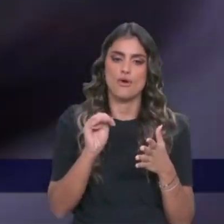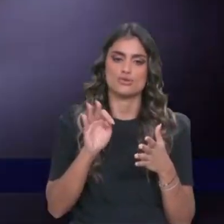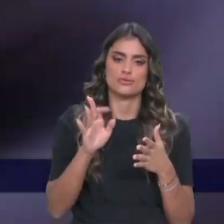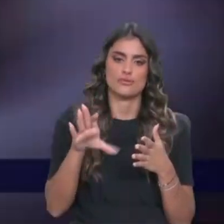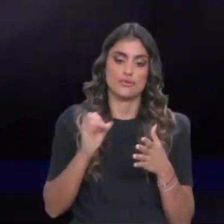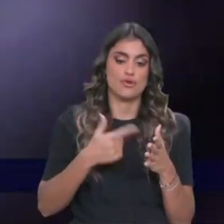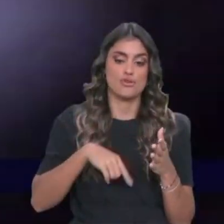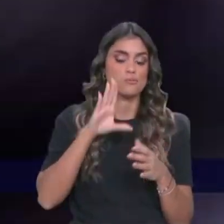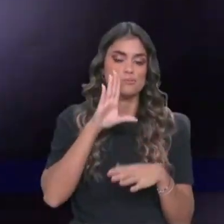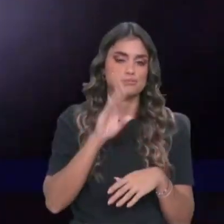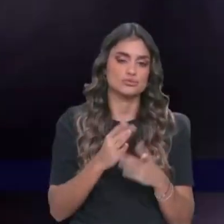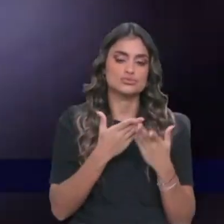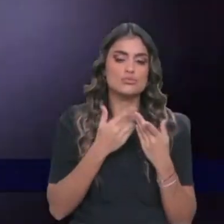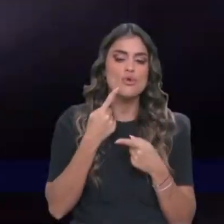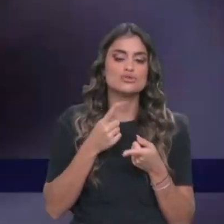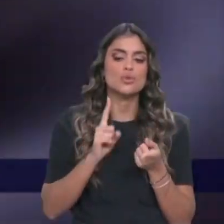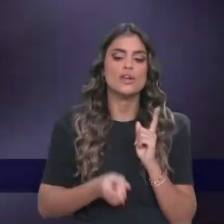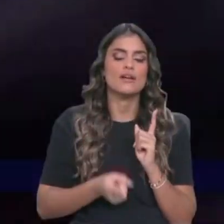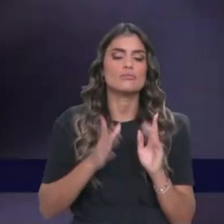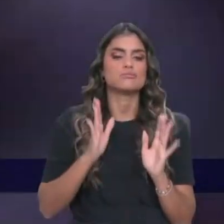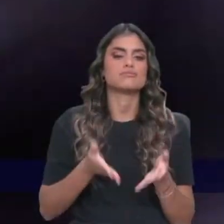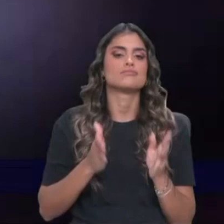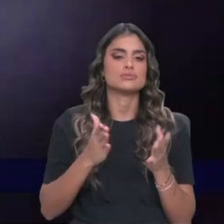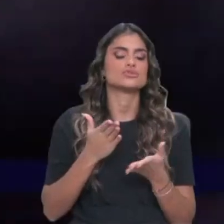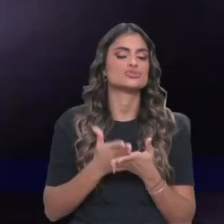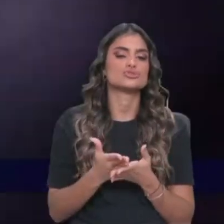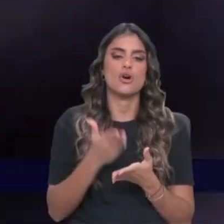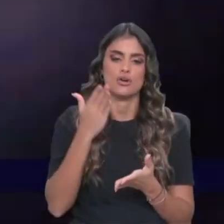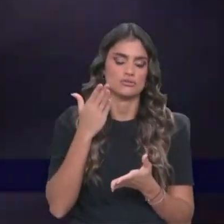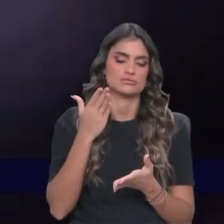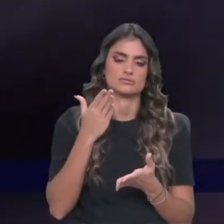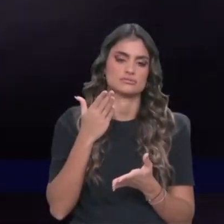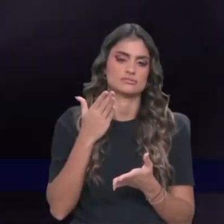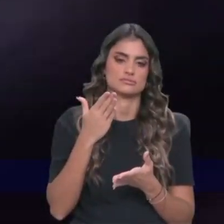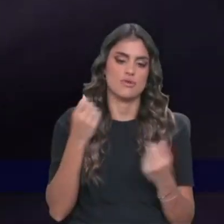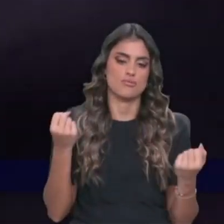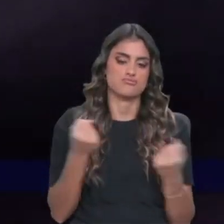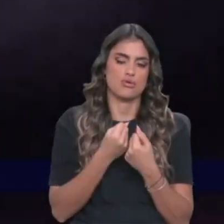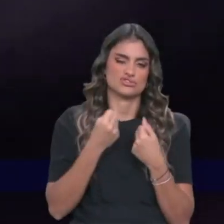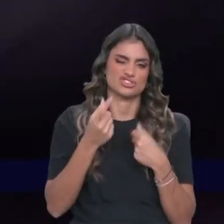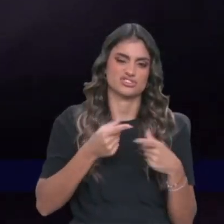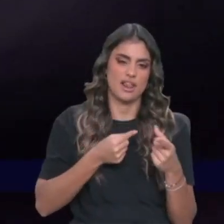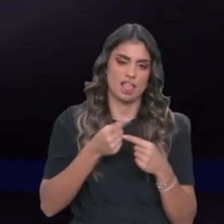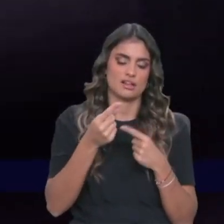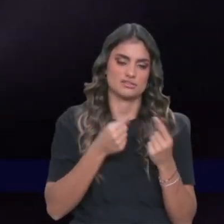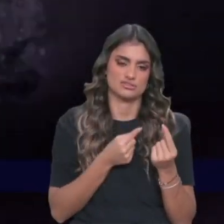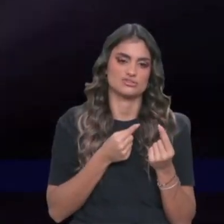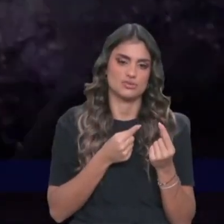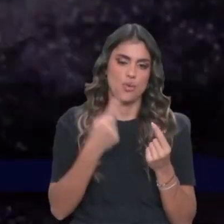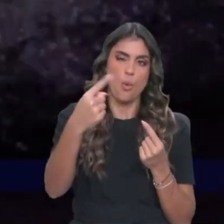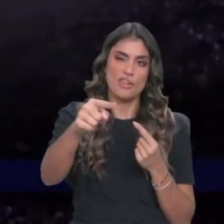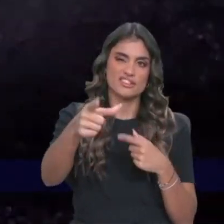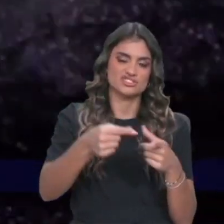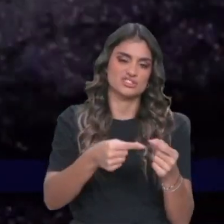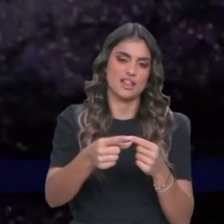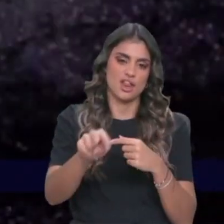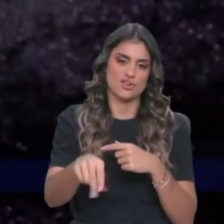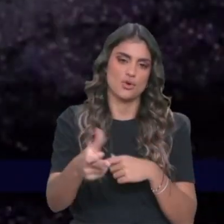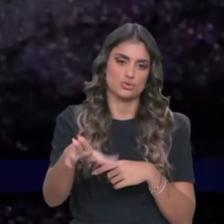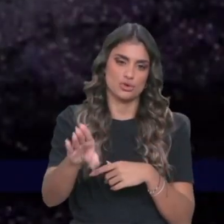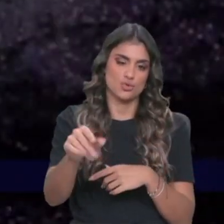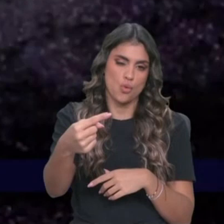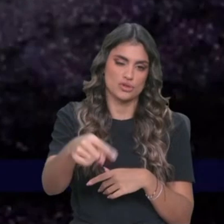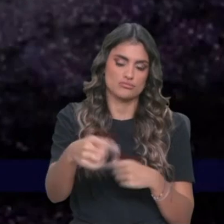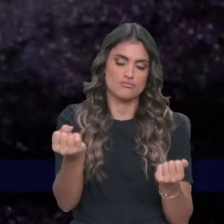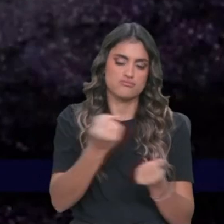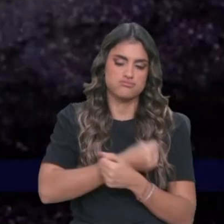este estudo diz, bom, não é preciso apenas, ou melhor, não basta apenas termos a colisão de estrelas, uma única estrela de neutrões, ao